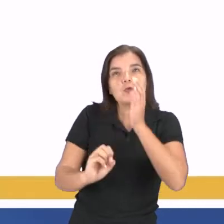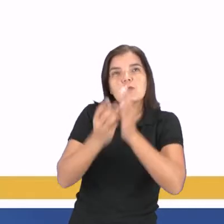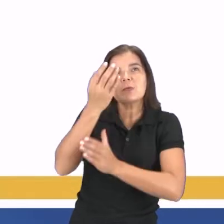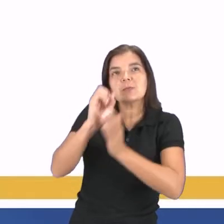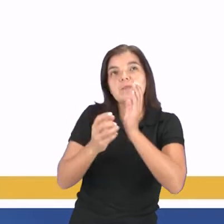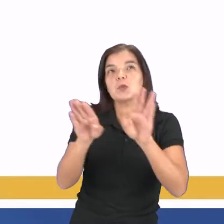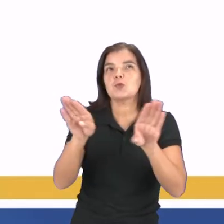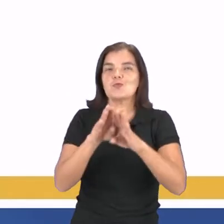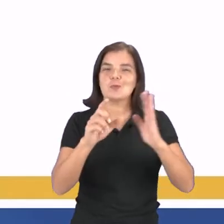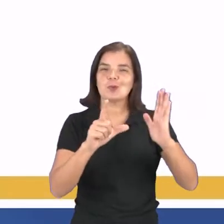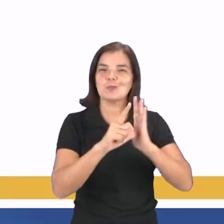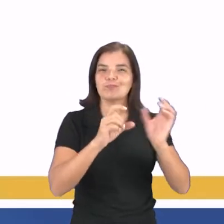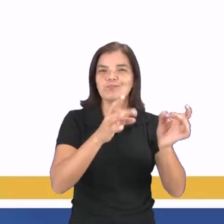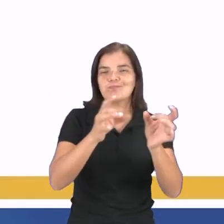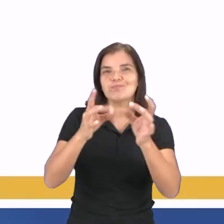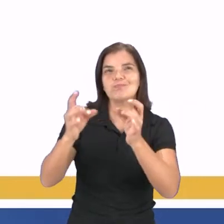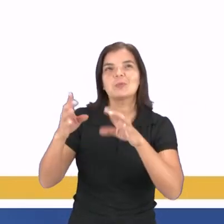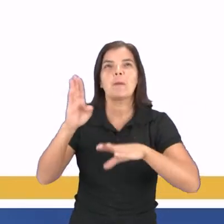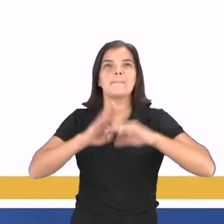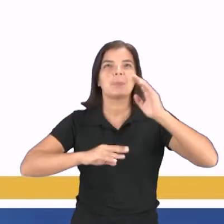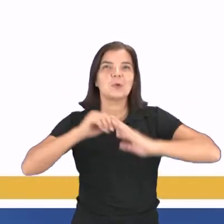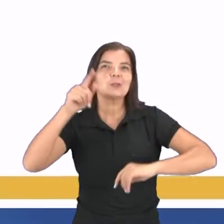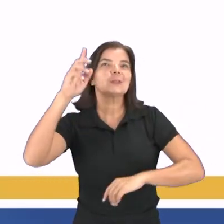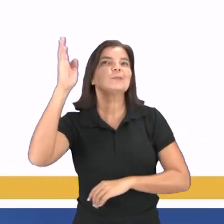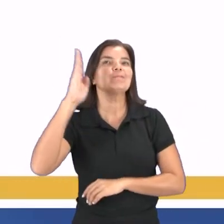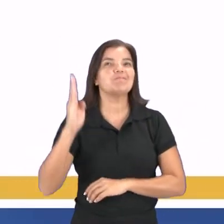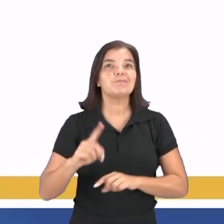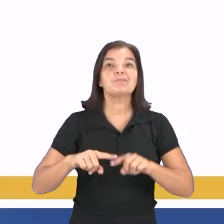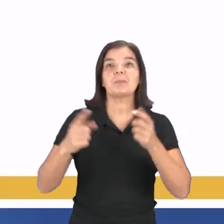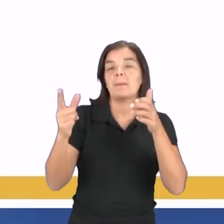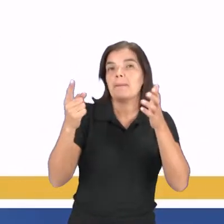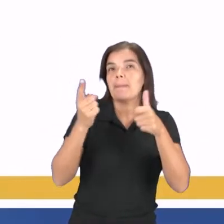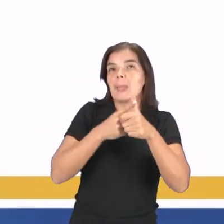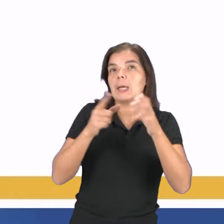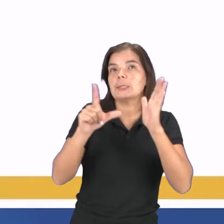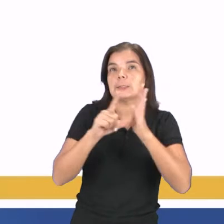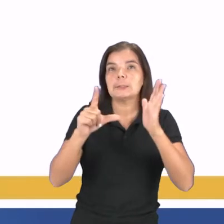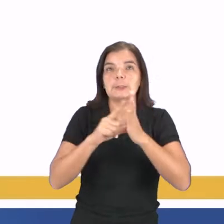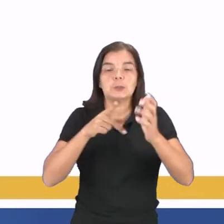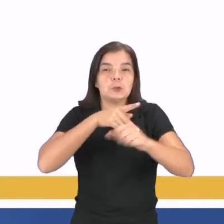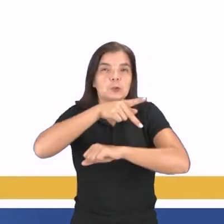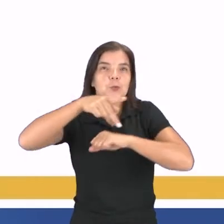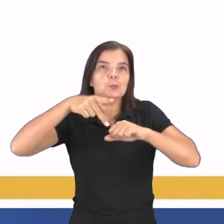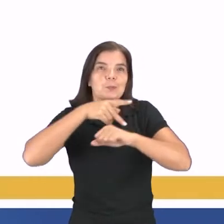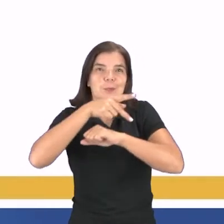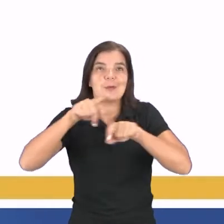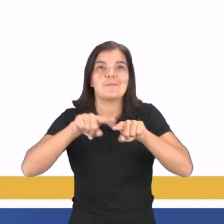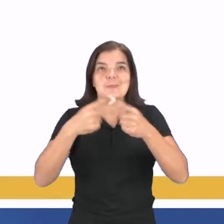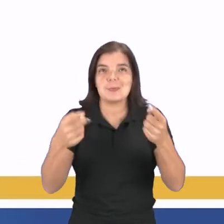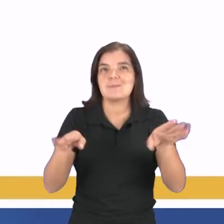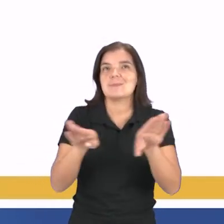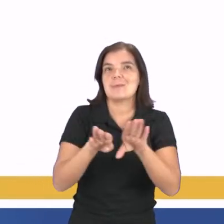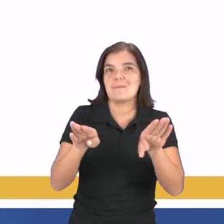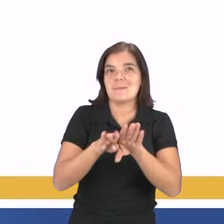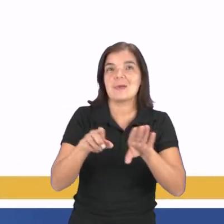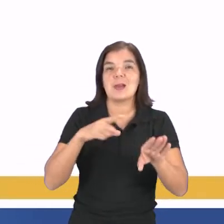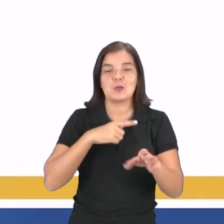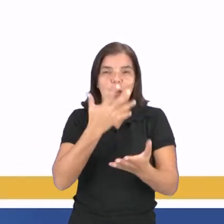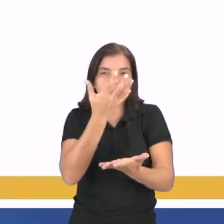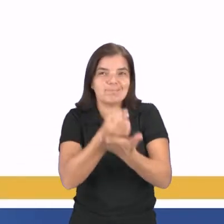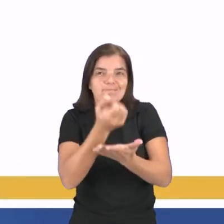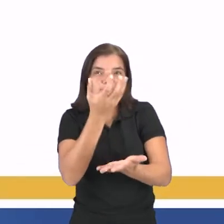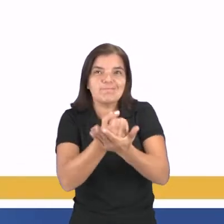fundação incipiente do mercado fonográfico brasileiro, tendo sido a primeira loja de disco do país, ao mesmo tempo em que